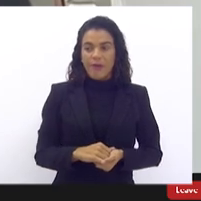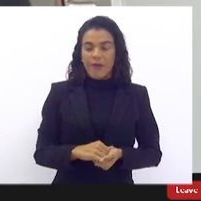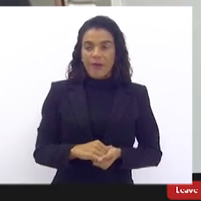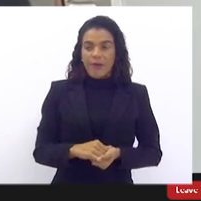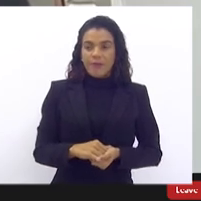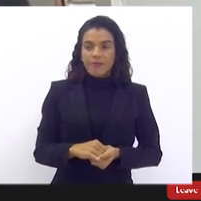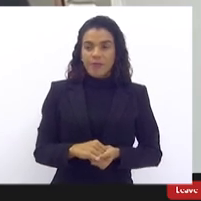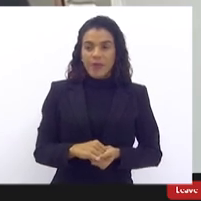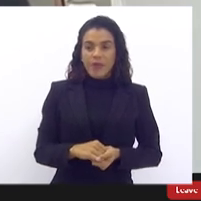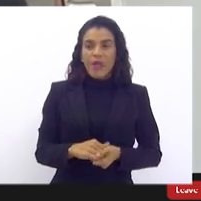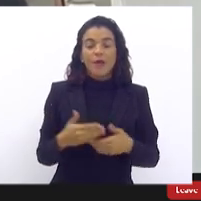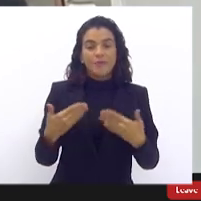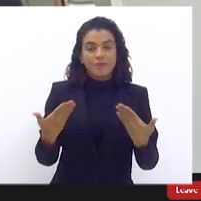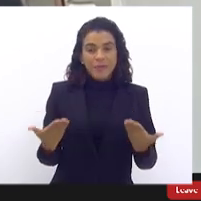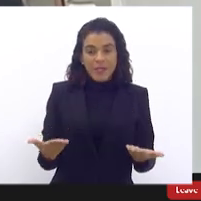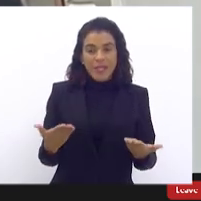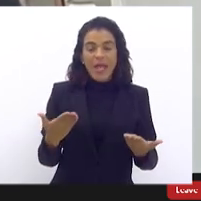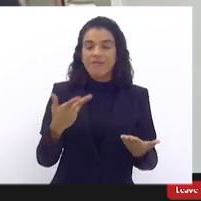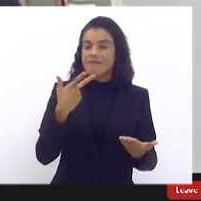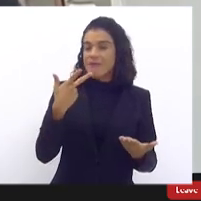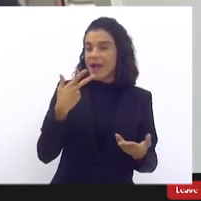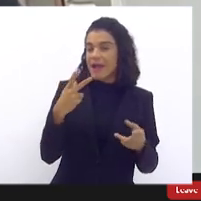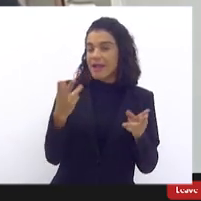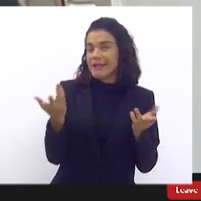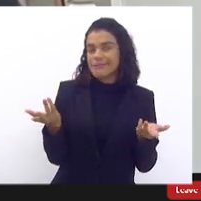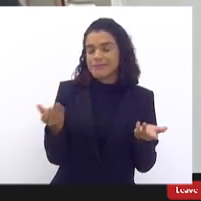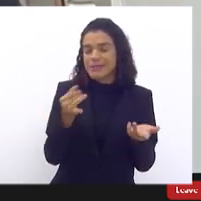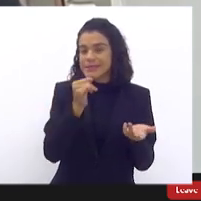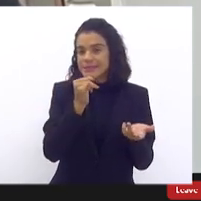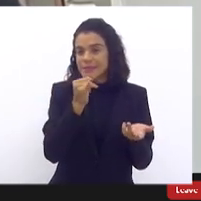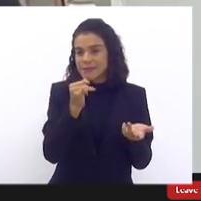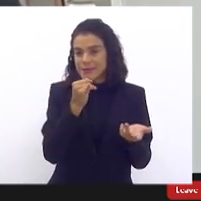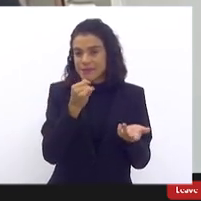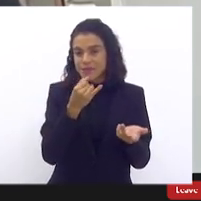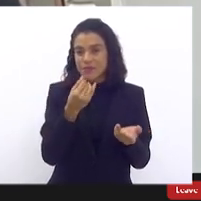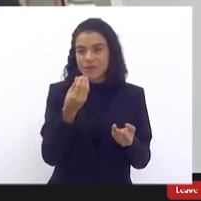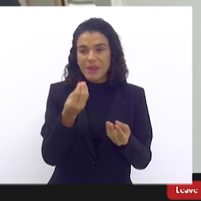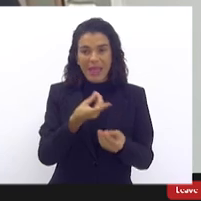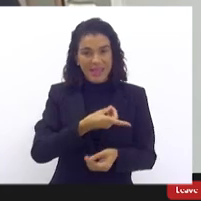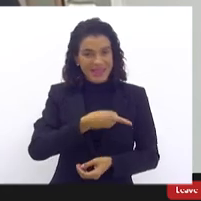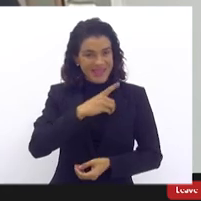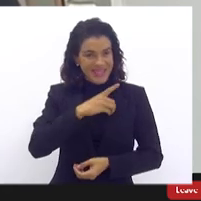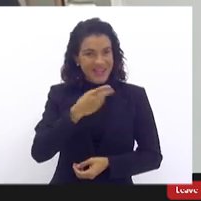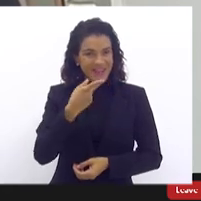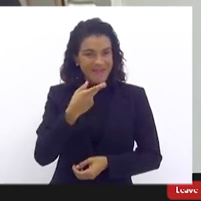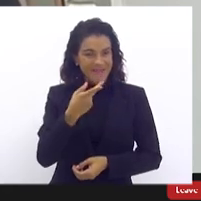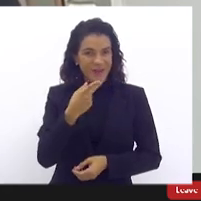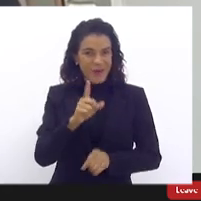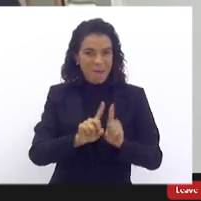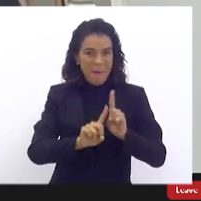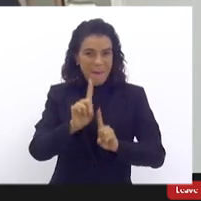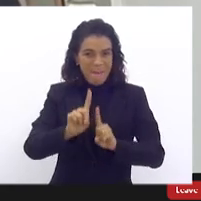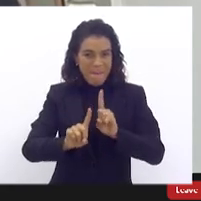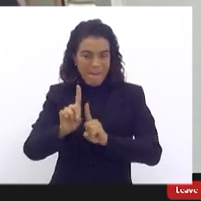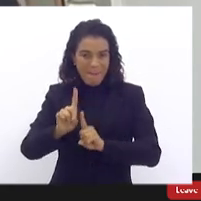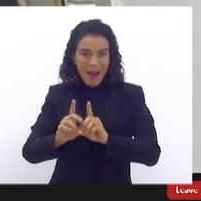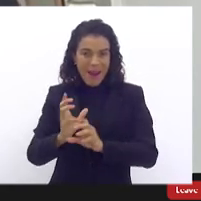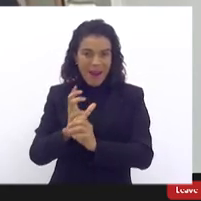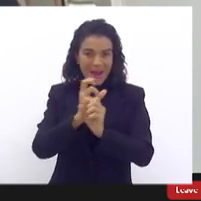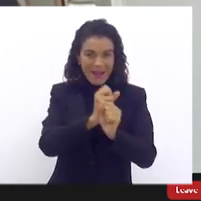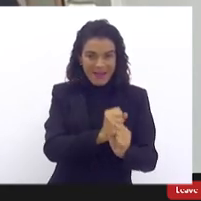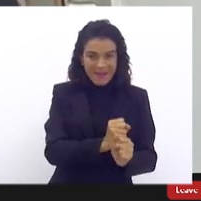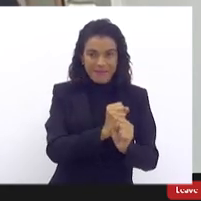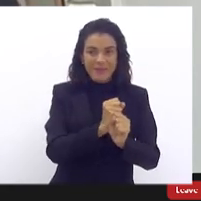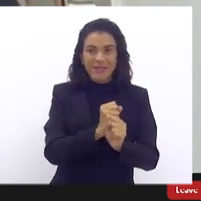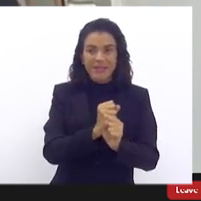esse tipo de misoginia. E aí você menciona como a delegada trouxe dados de que grande parte das violências acontecem